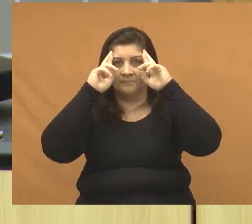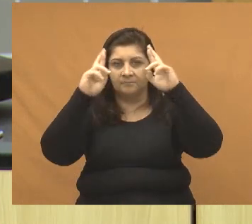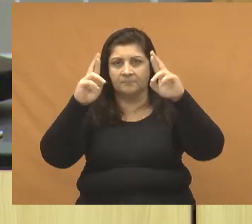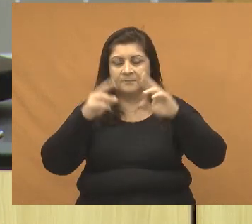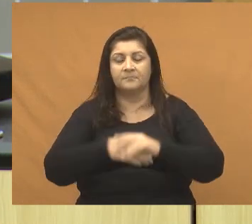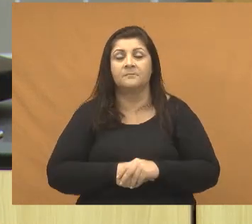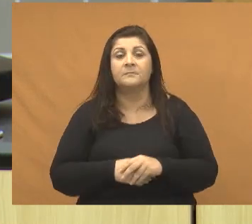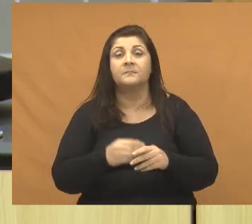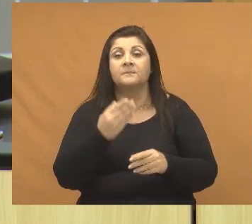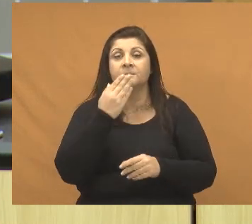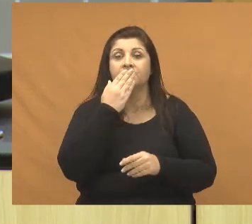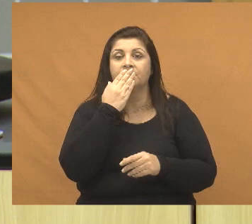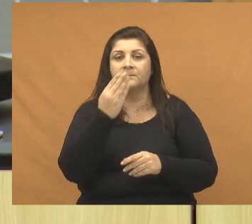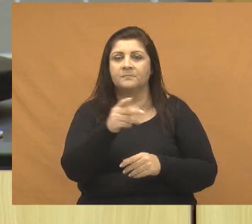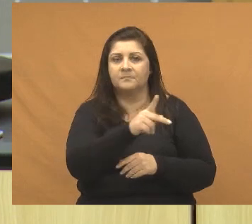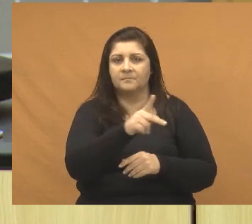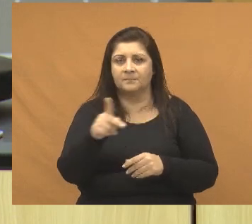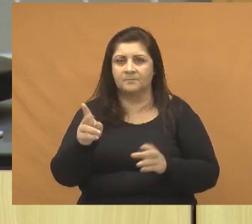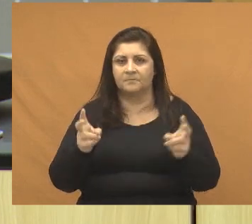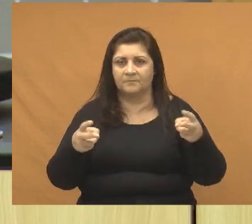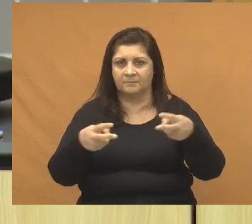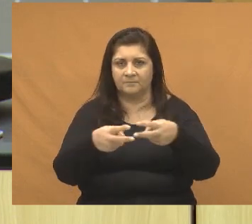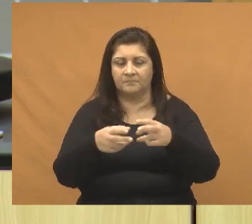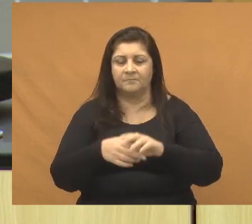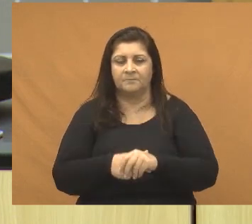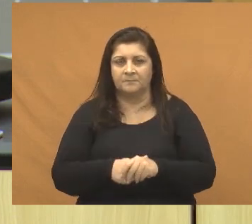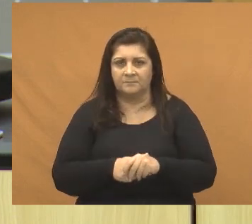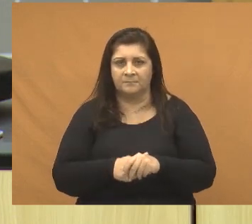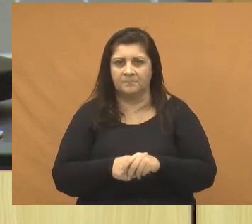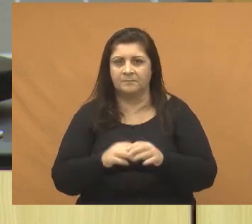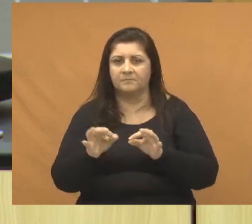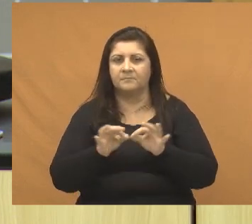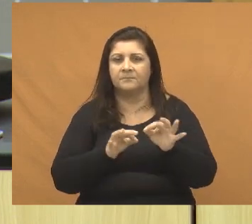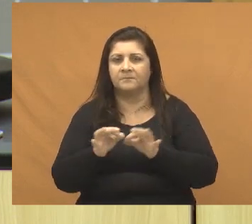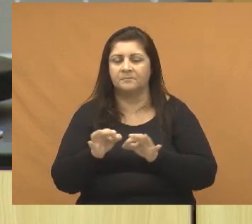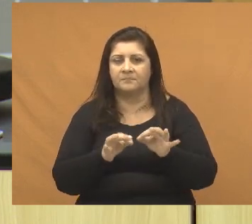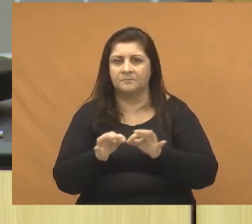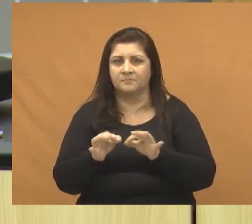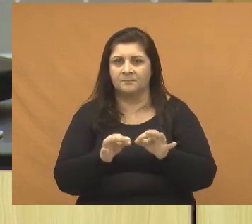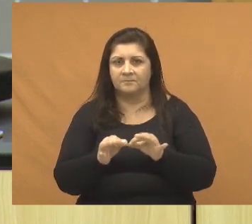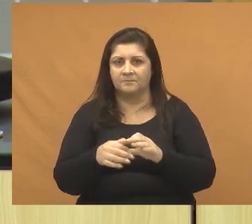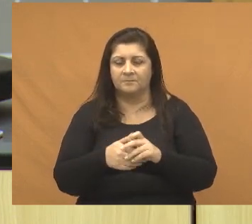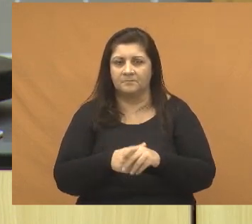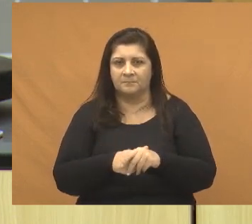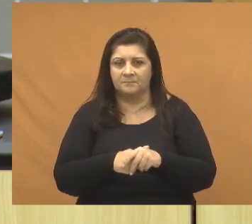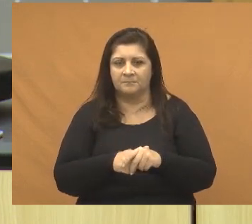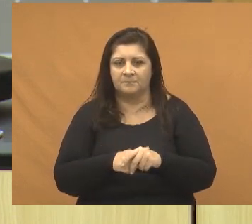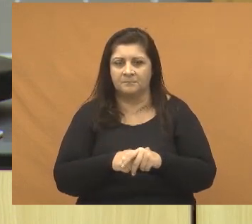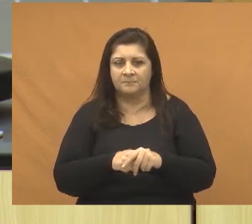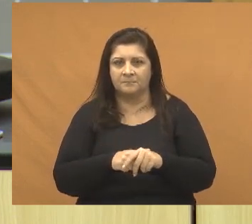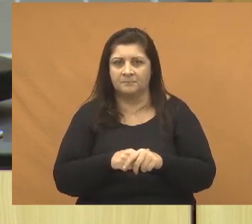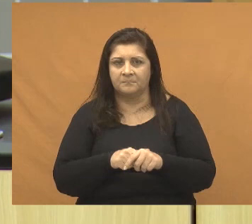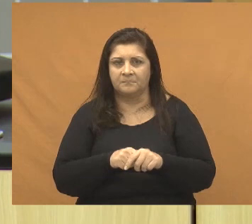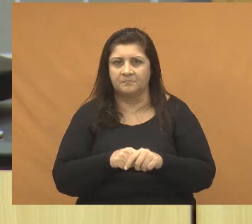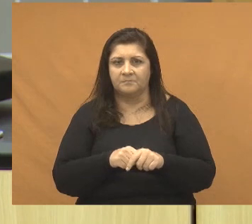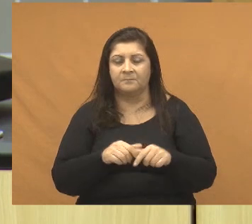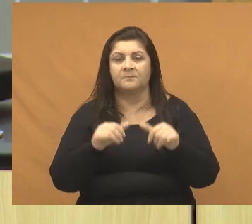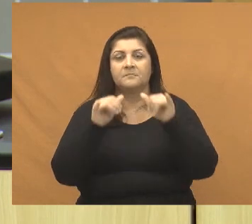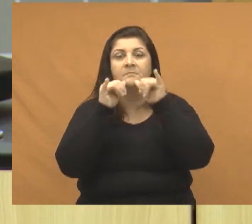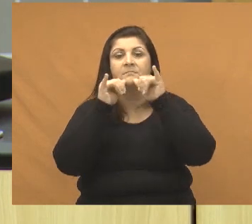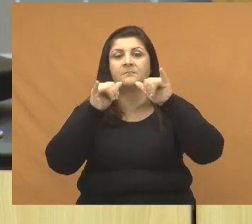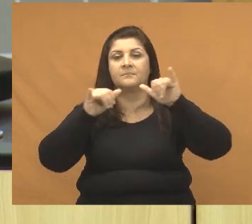respeitosamente requeremos à presidência dessa casa que sejam adotadas providências habituais para